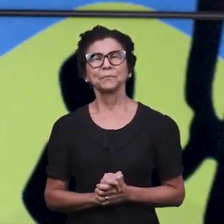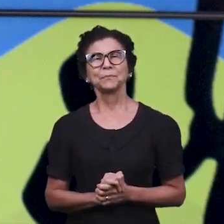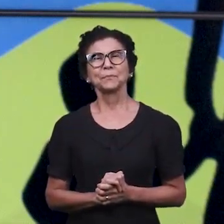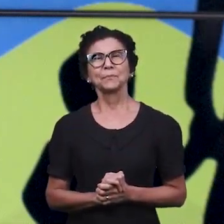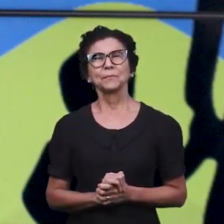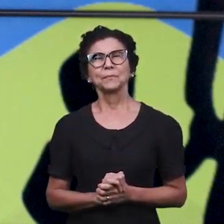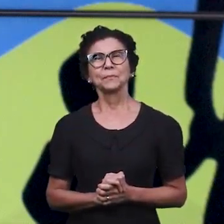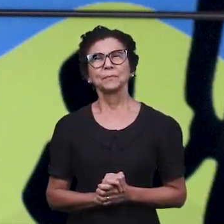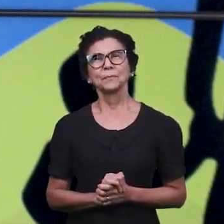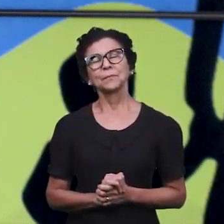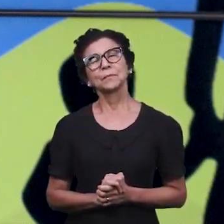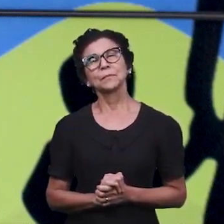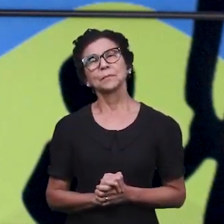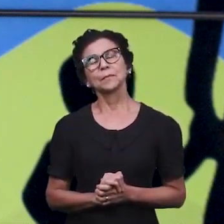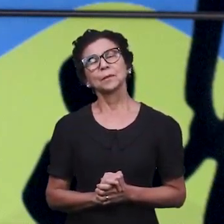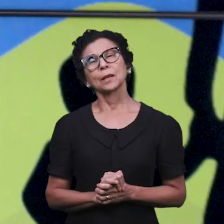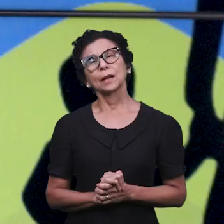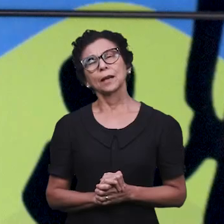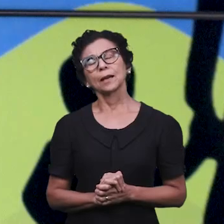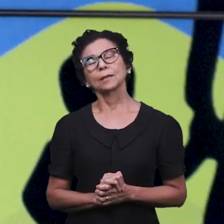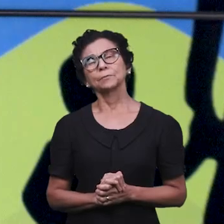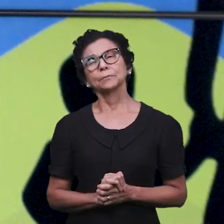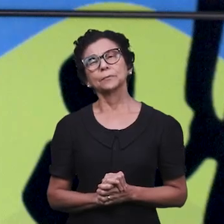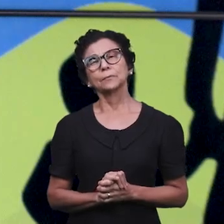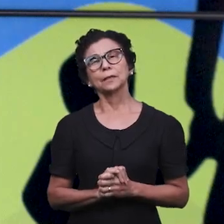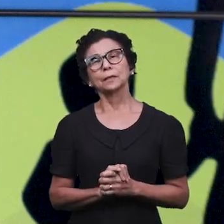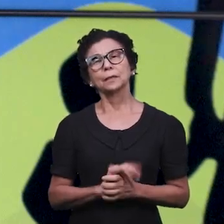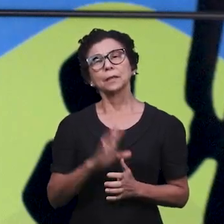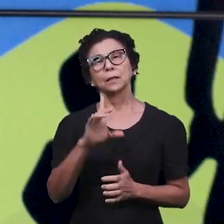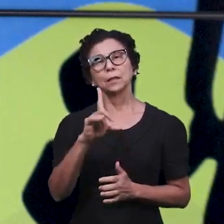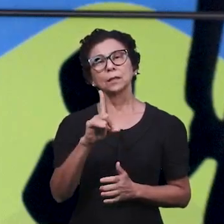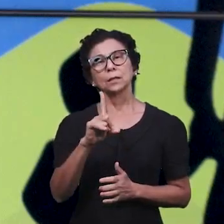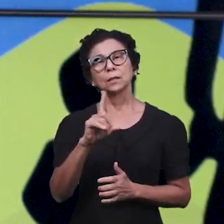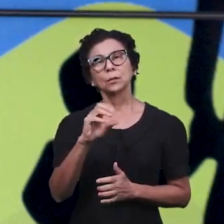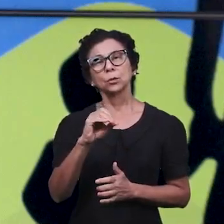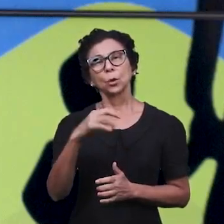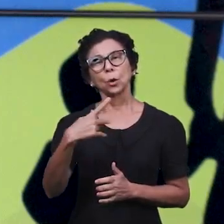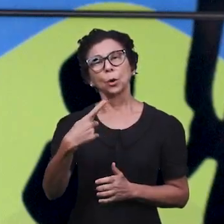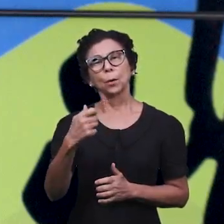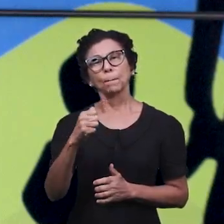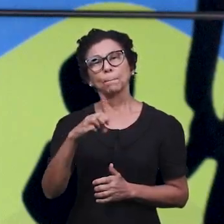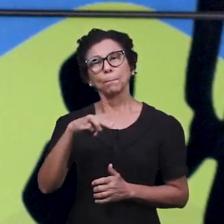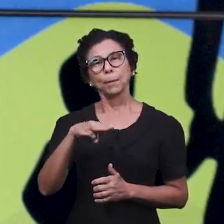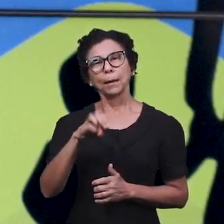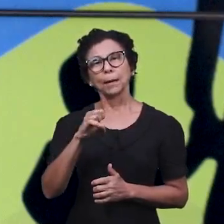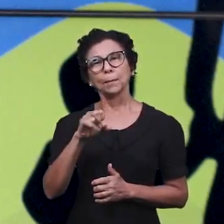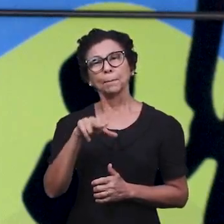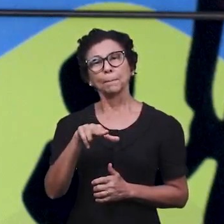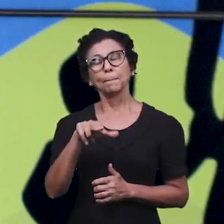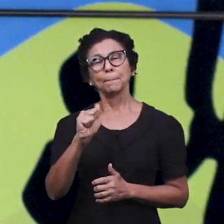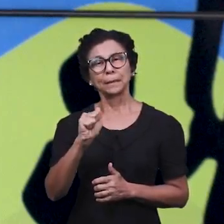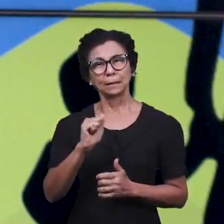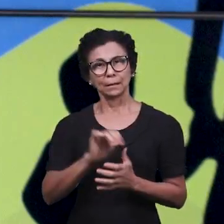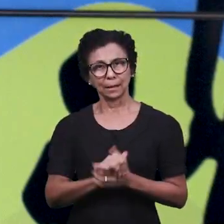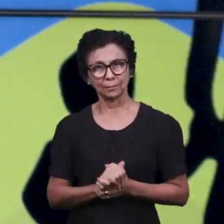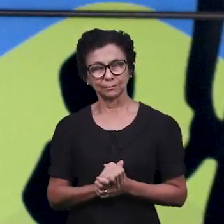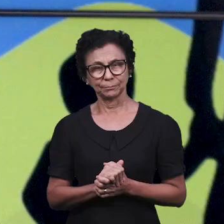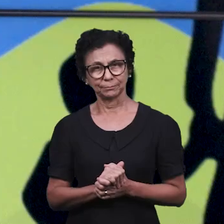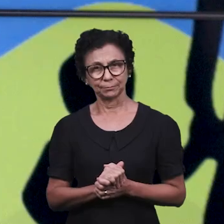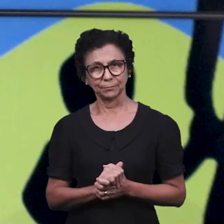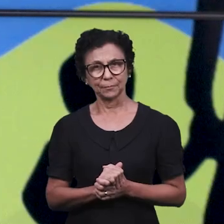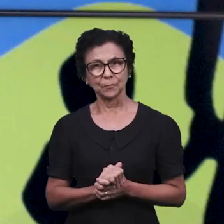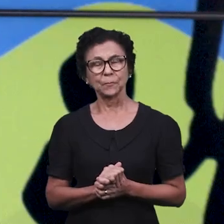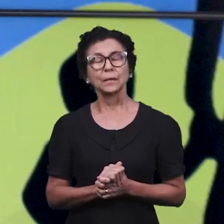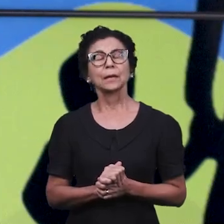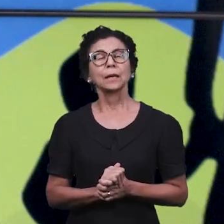lá no primeiro episódio, constante de dopamina. E o que é a dopamina? É um neurotransmissor, ou seja, é uma